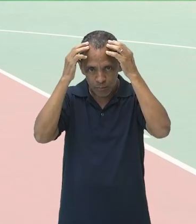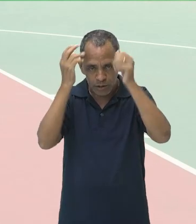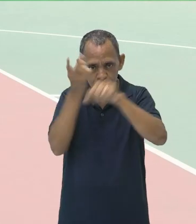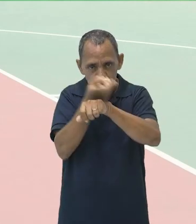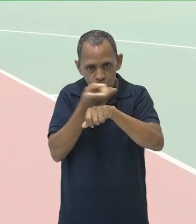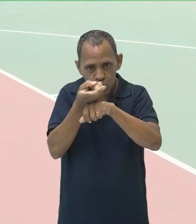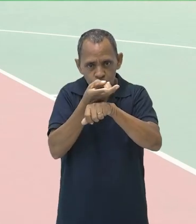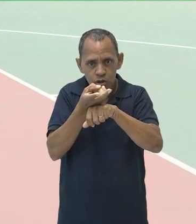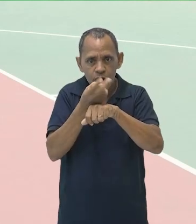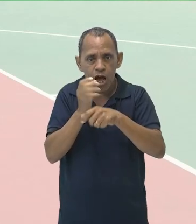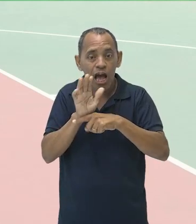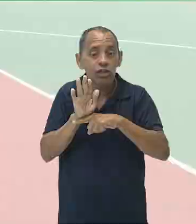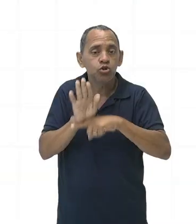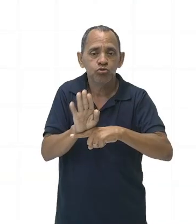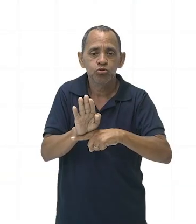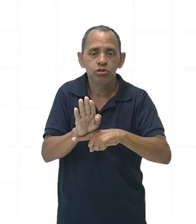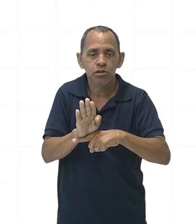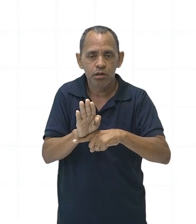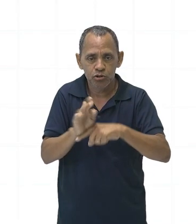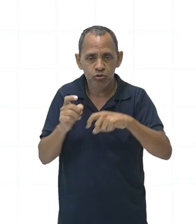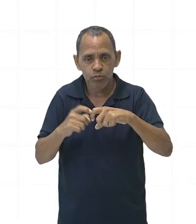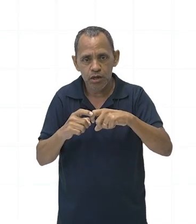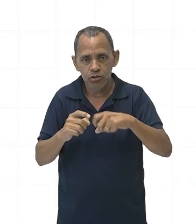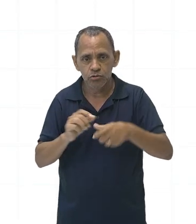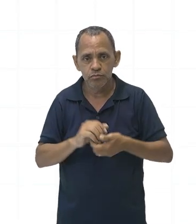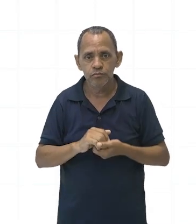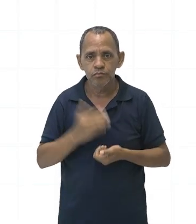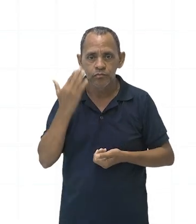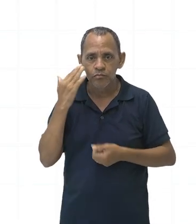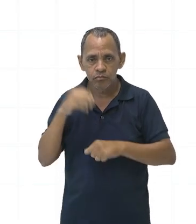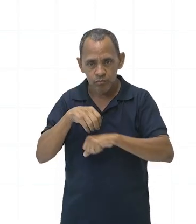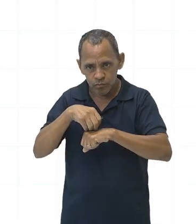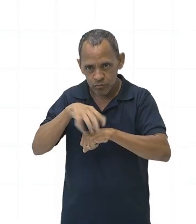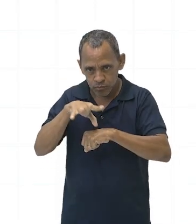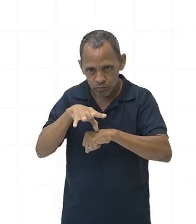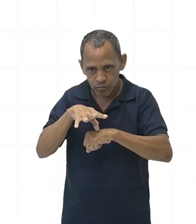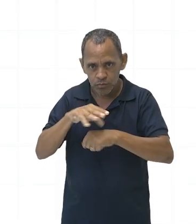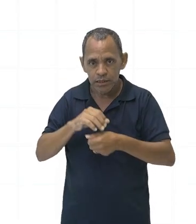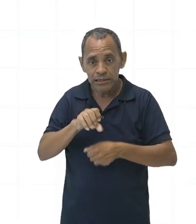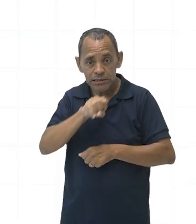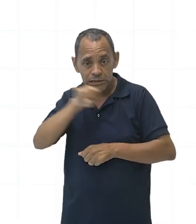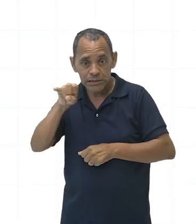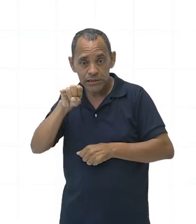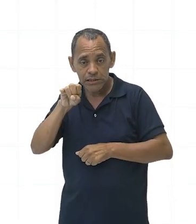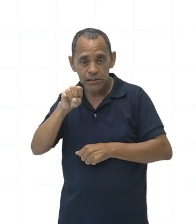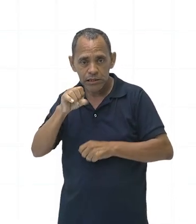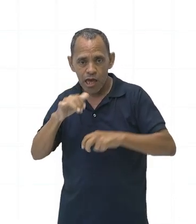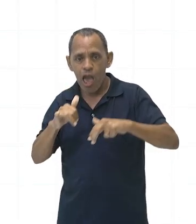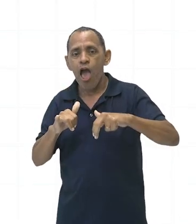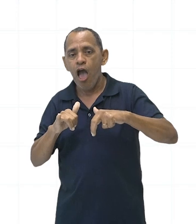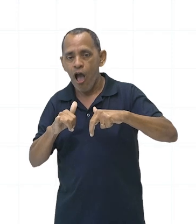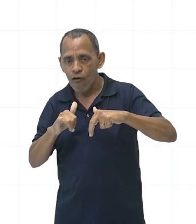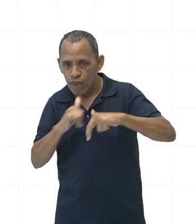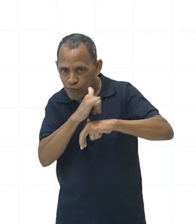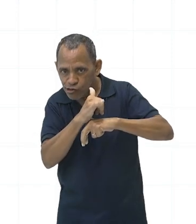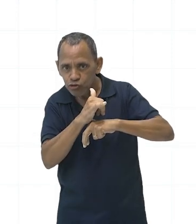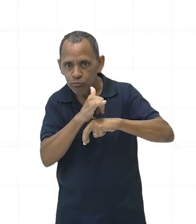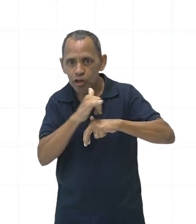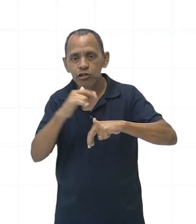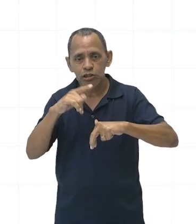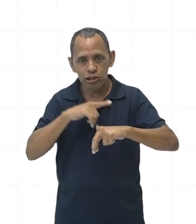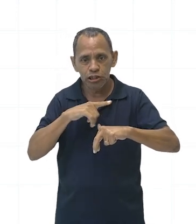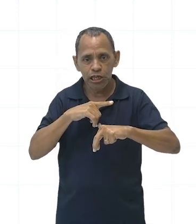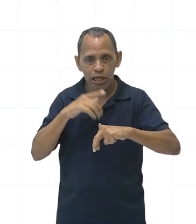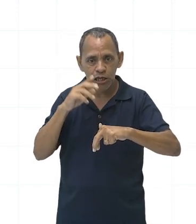para vocês um ponto de atenção. Se a vítima tiver forte dor de cabeça,